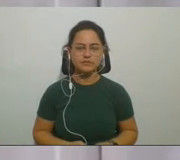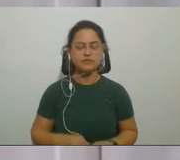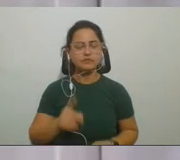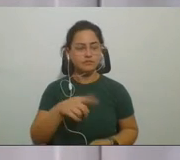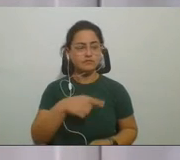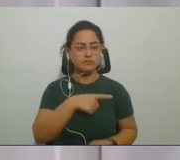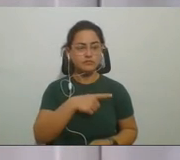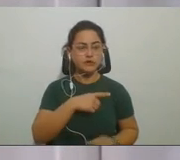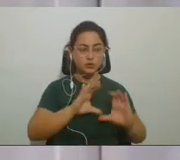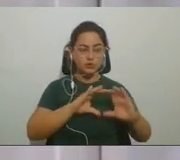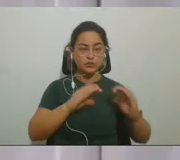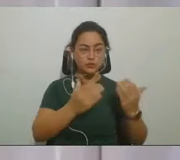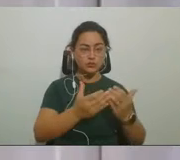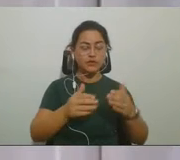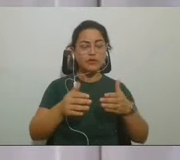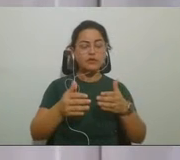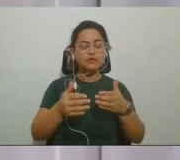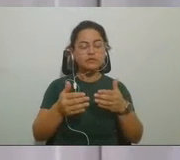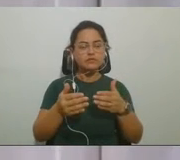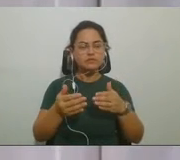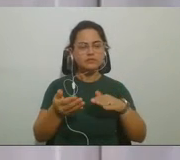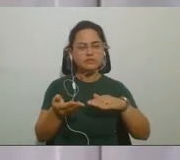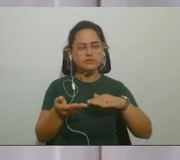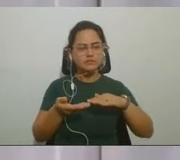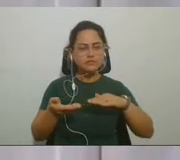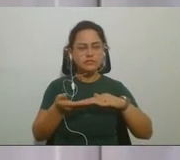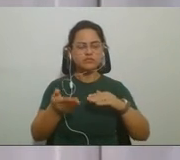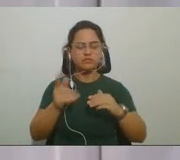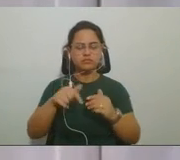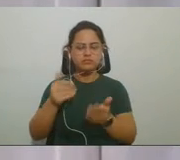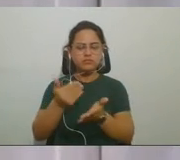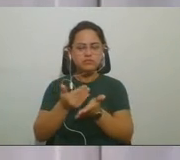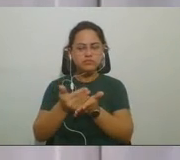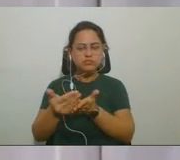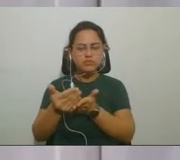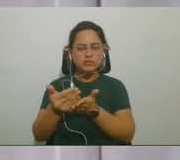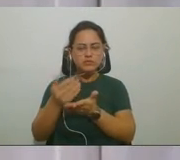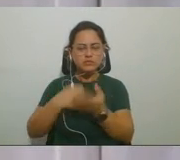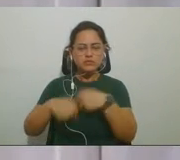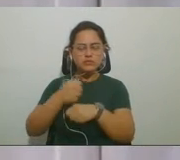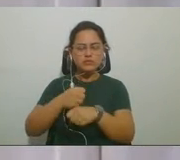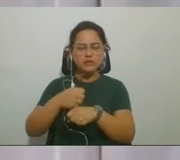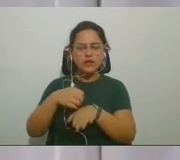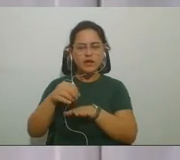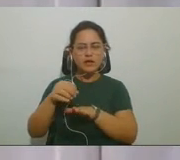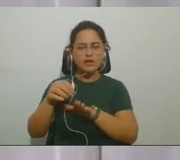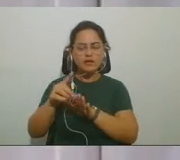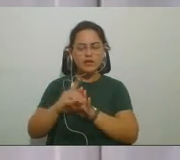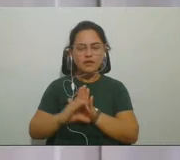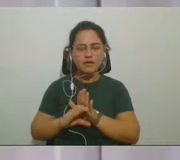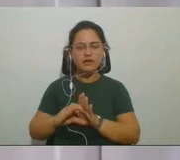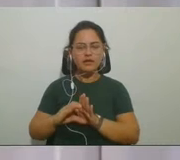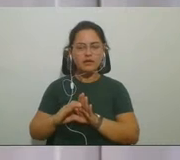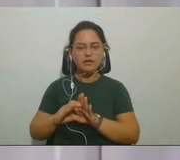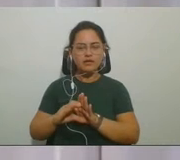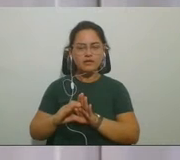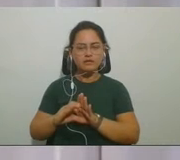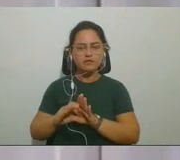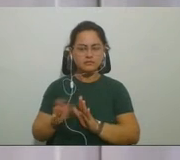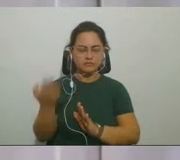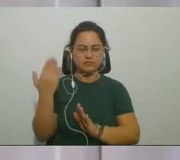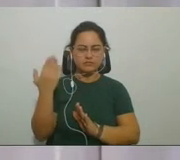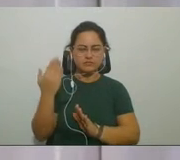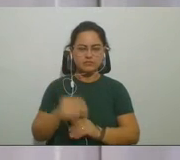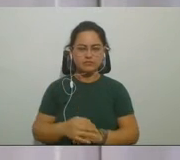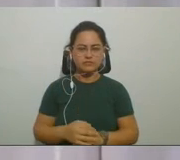de contemporaneidade no começo da década do nosso siglo, e tem a ver com